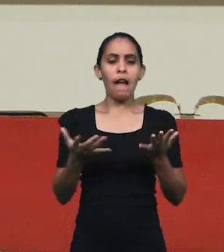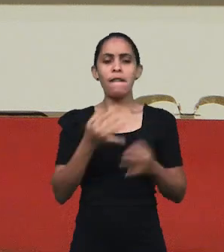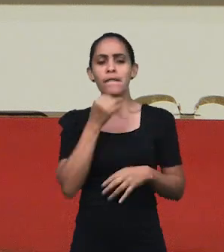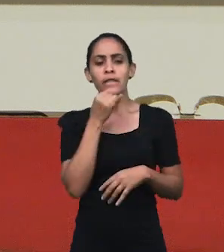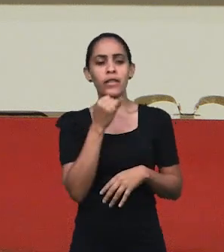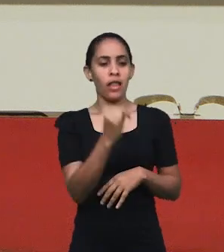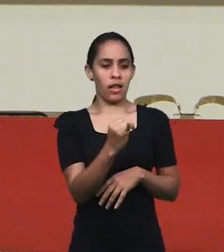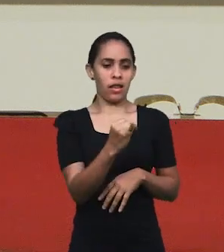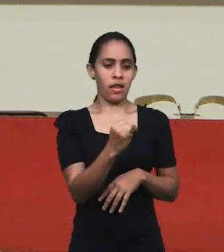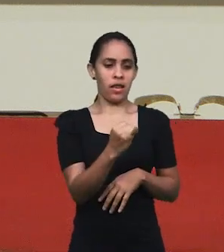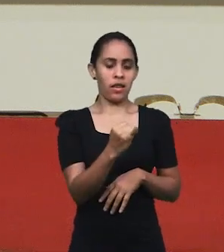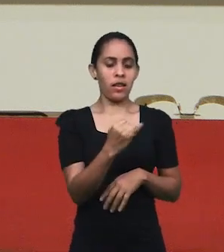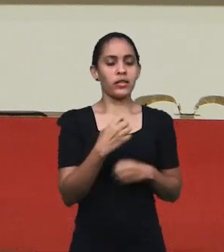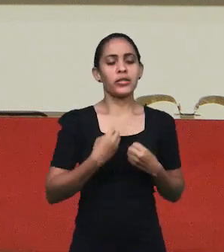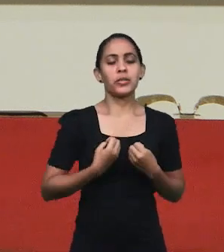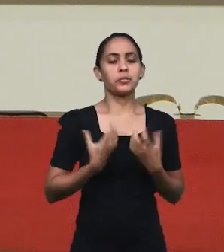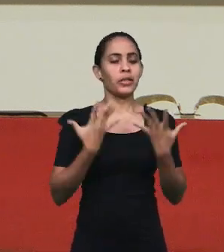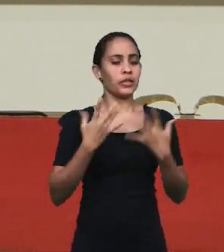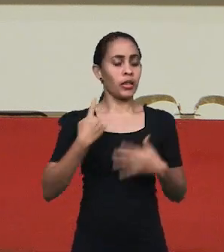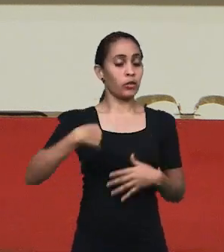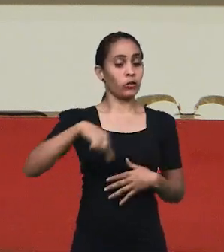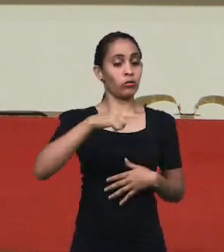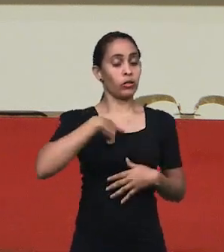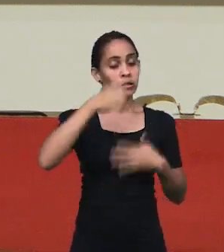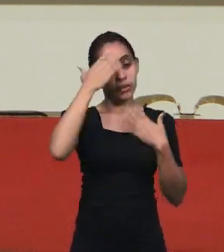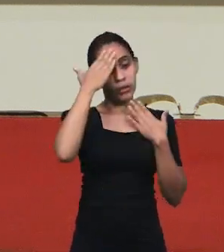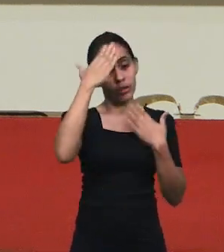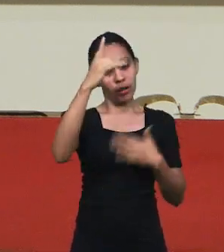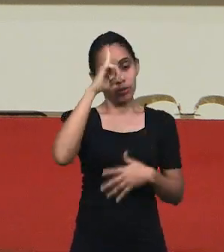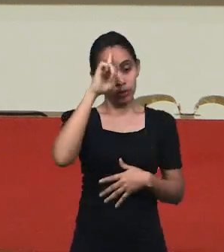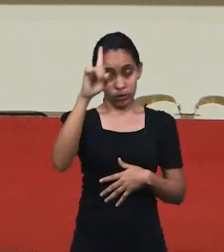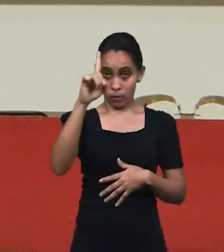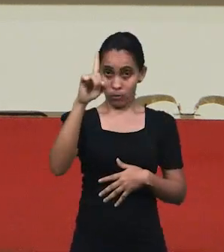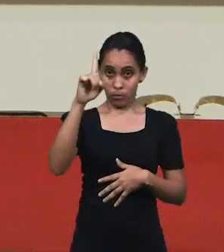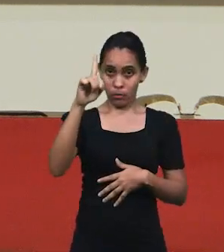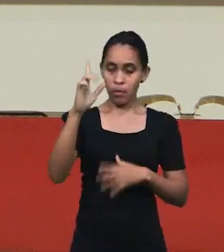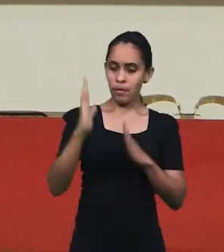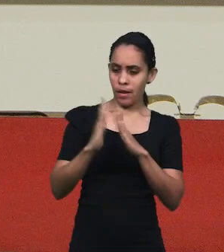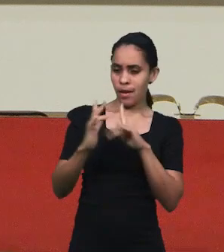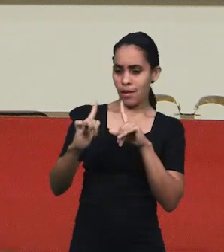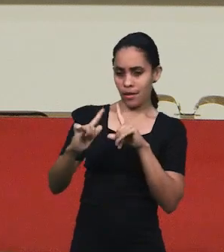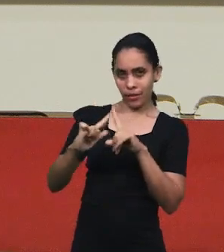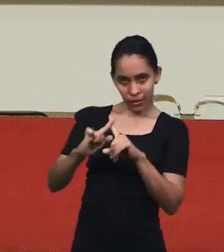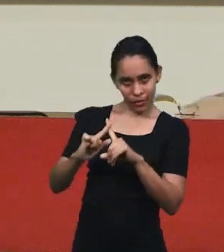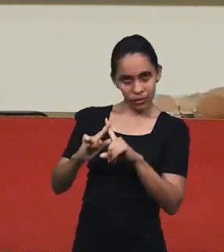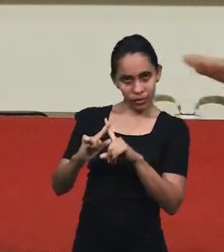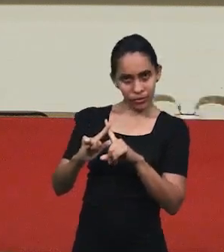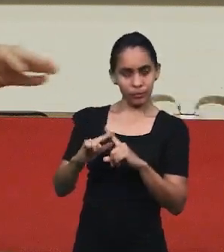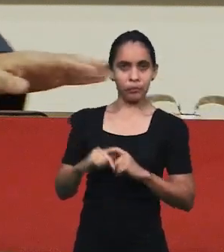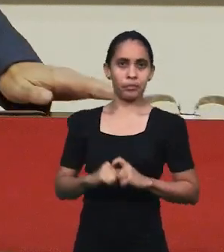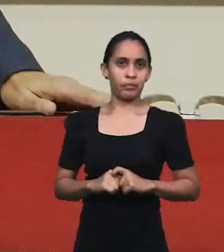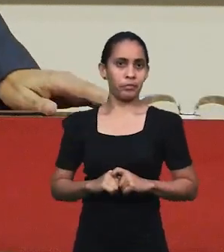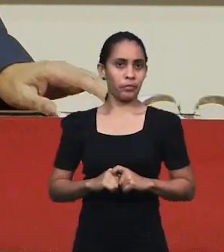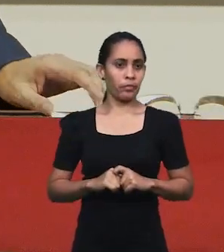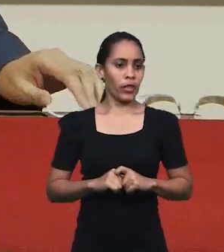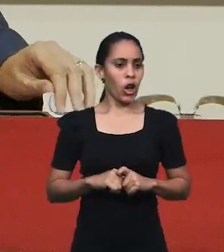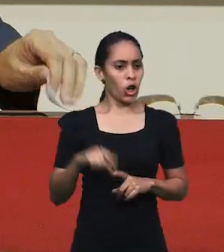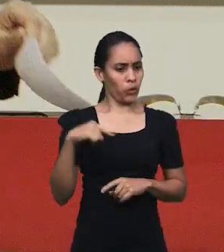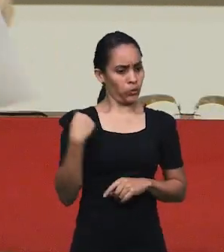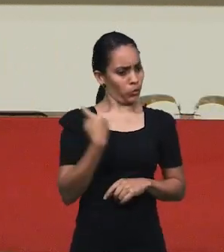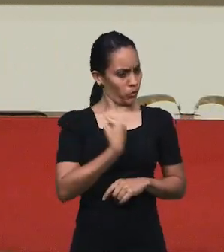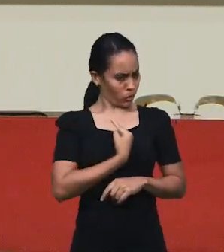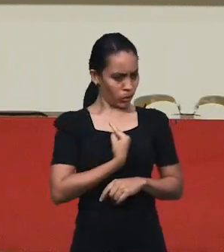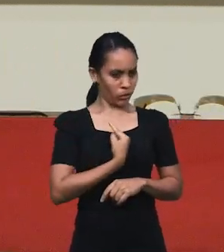igreja, a nossa gratidão como homem, como cidadão, à Polícia